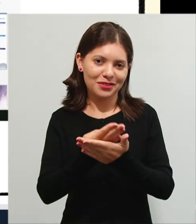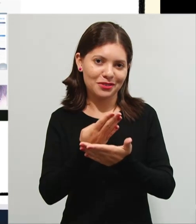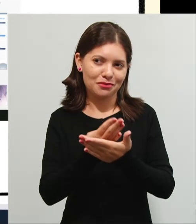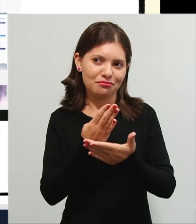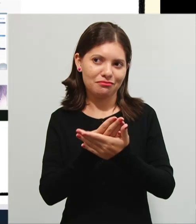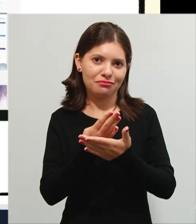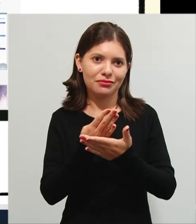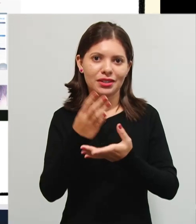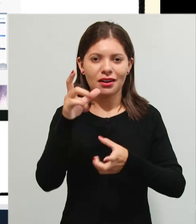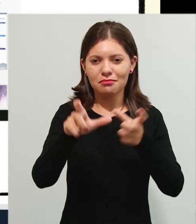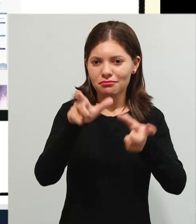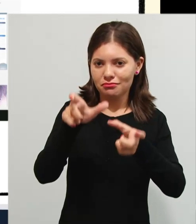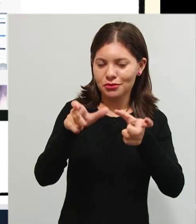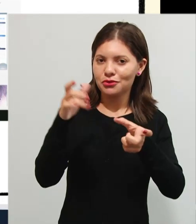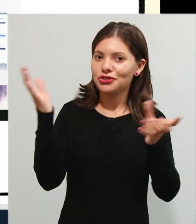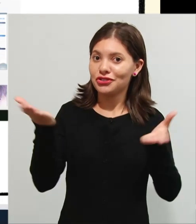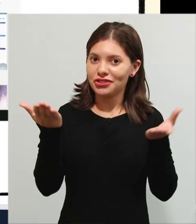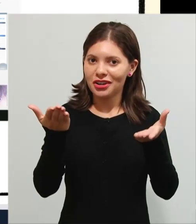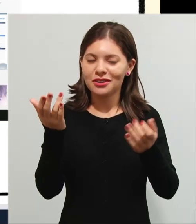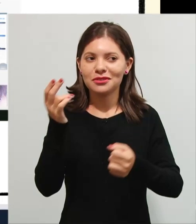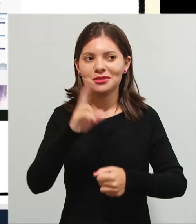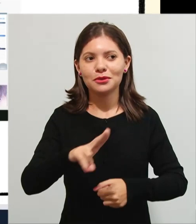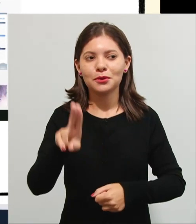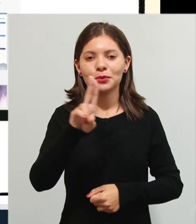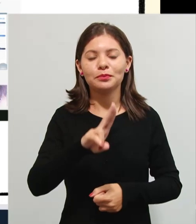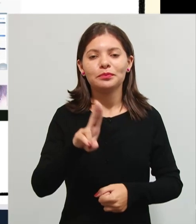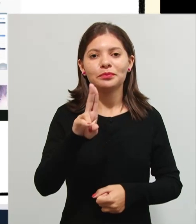editar textos. Então, ele vai criar